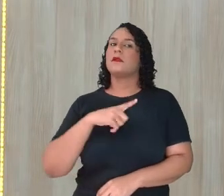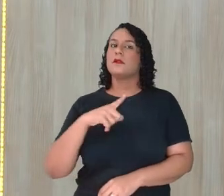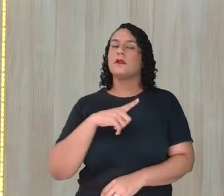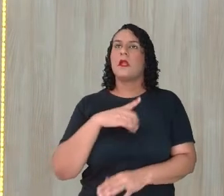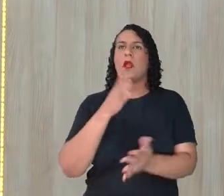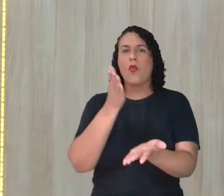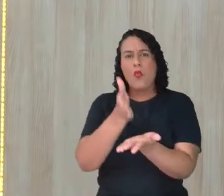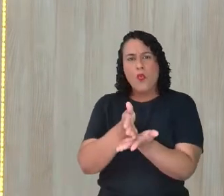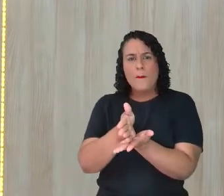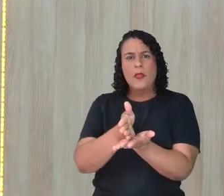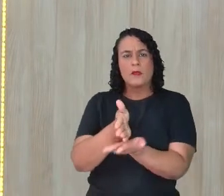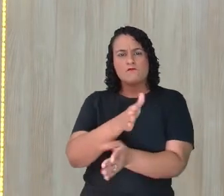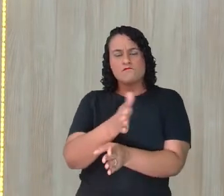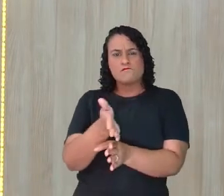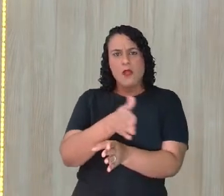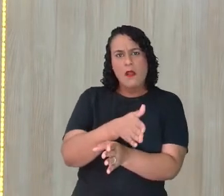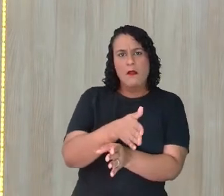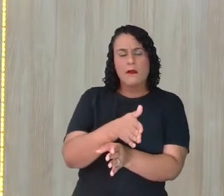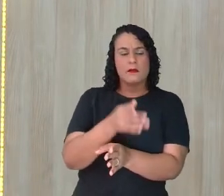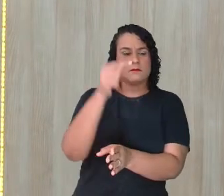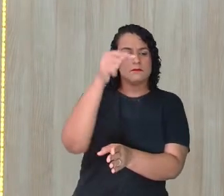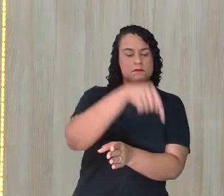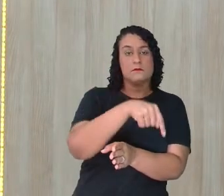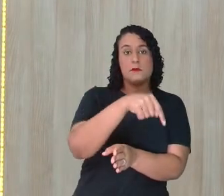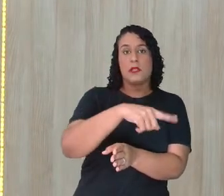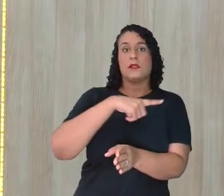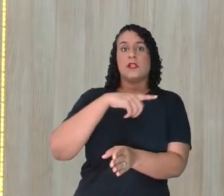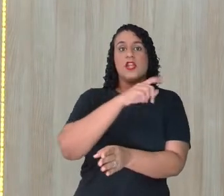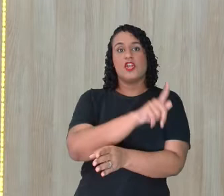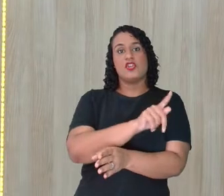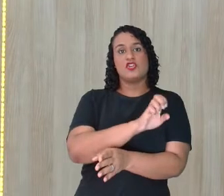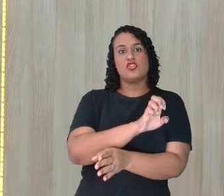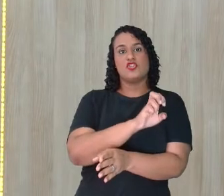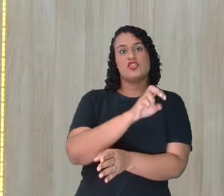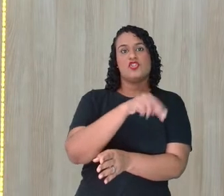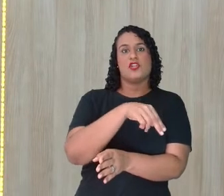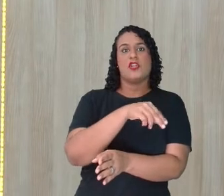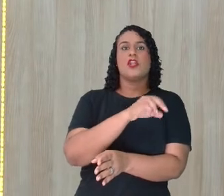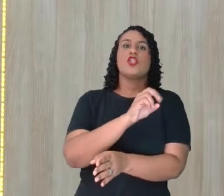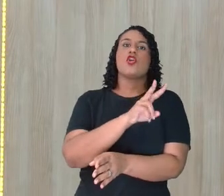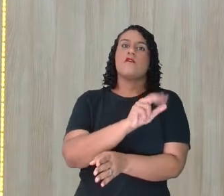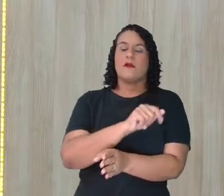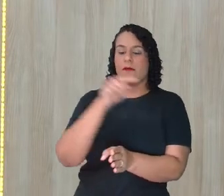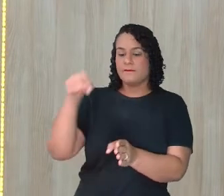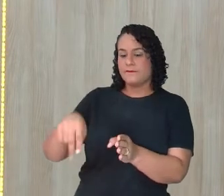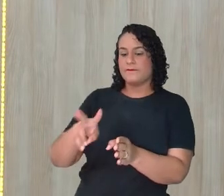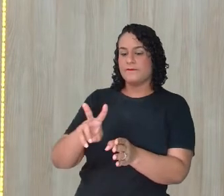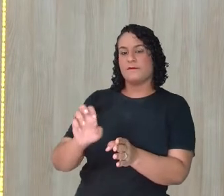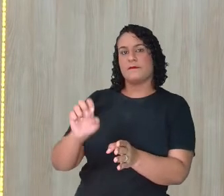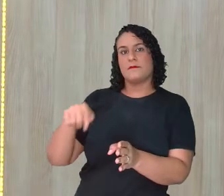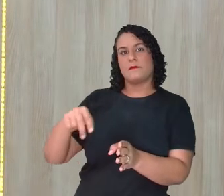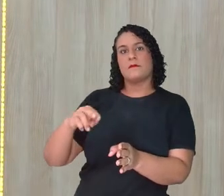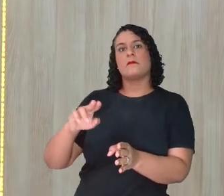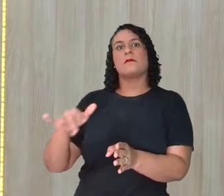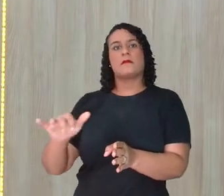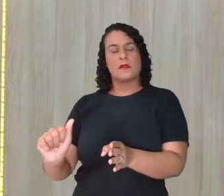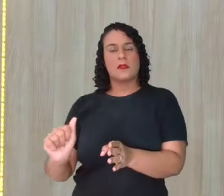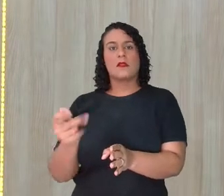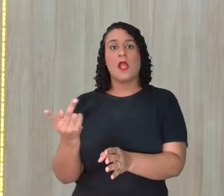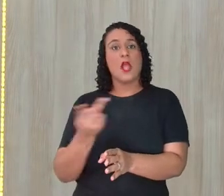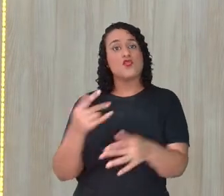da Península Itálica ali, de um lado a gente tinha Gênova, do outro Veneza. E essas cidades, elas